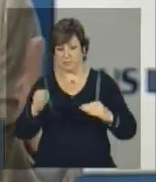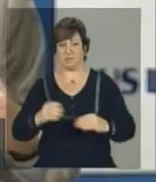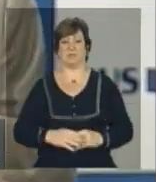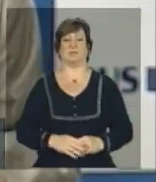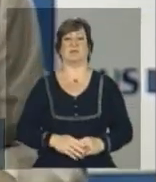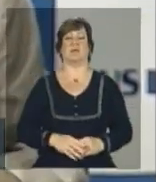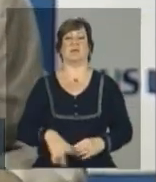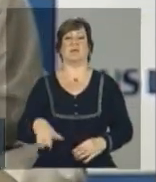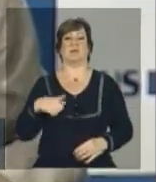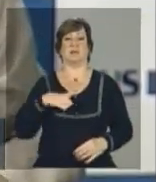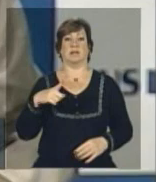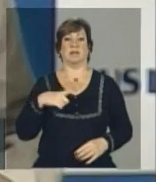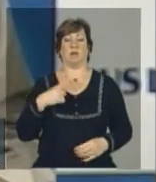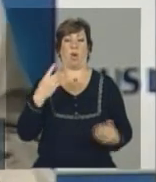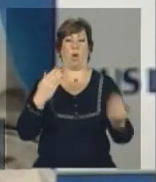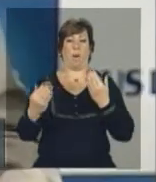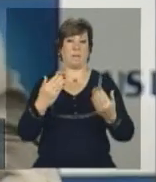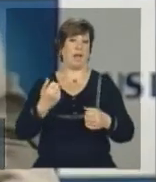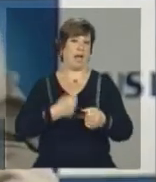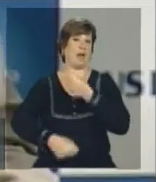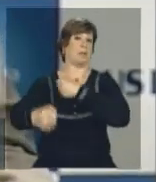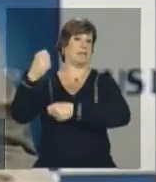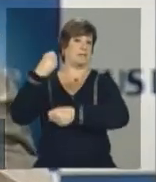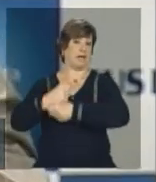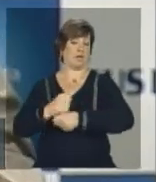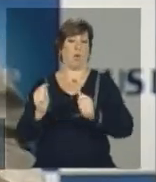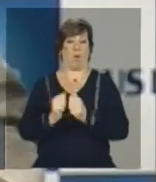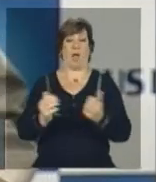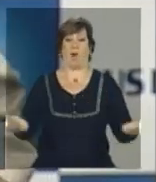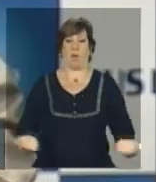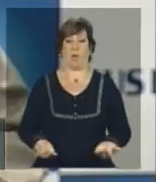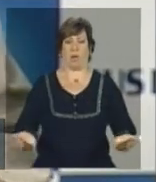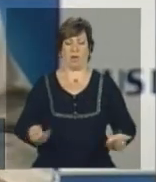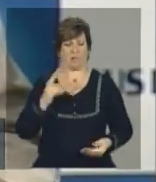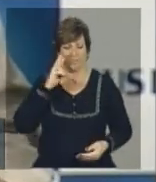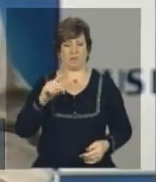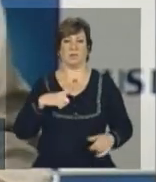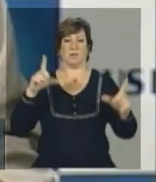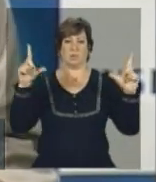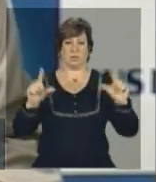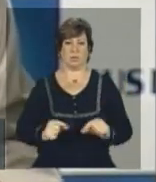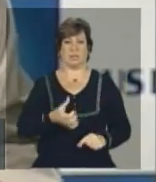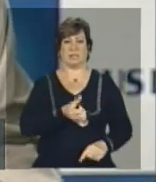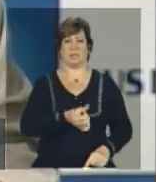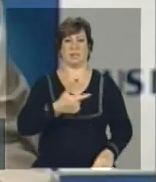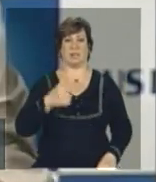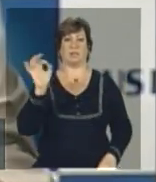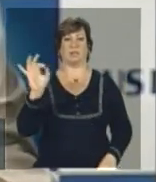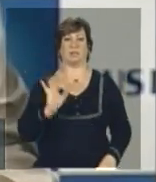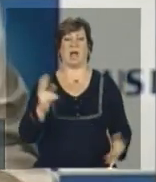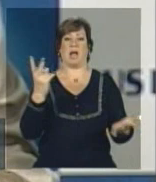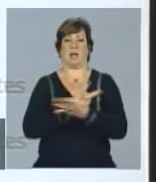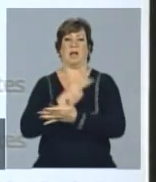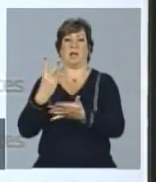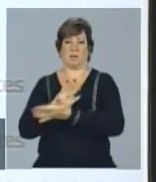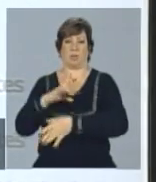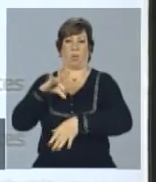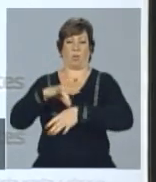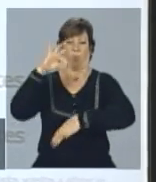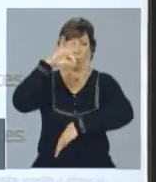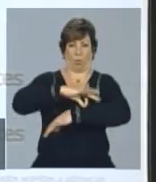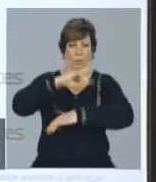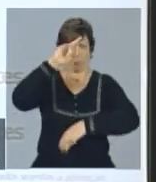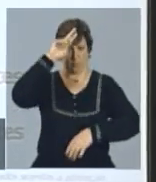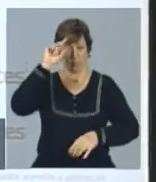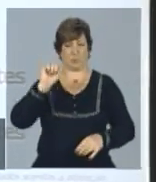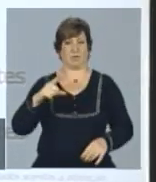período de um ano com o outro, nós tivemos uma redução de 62% dos casos, né? Nesse período do ano